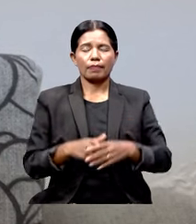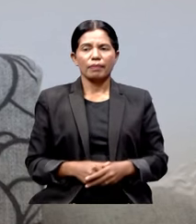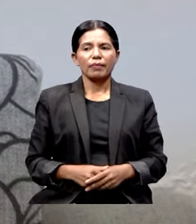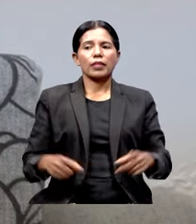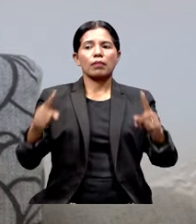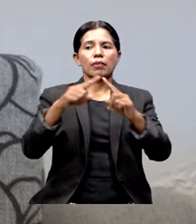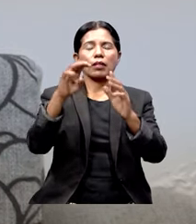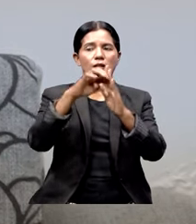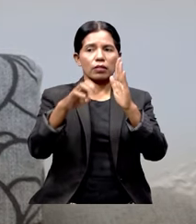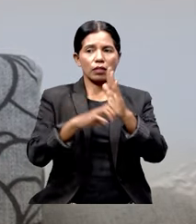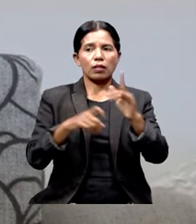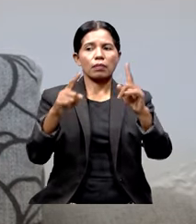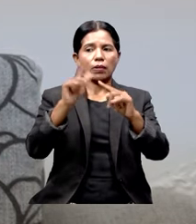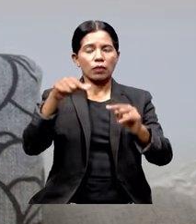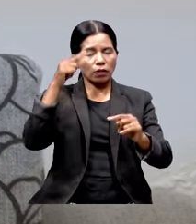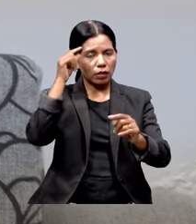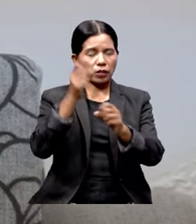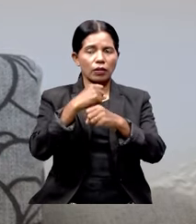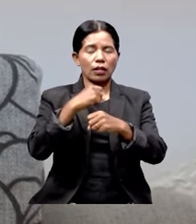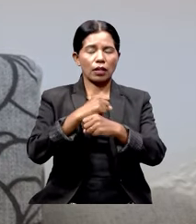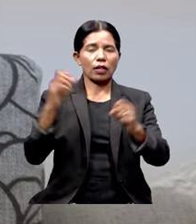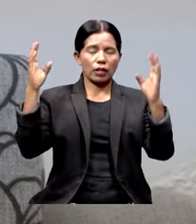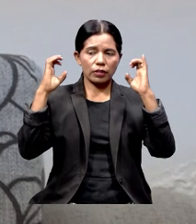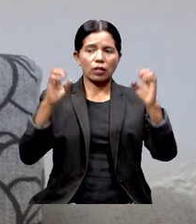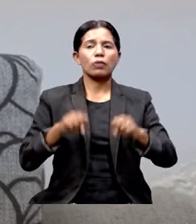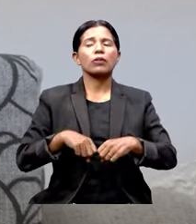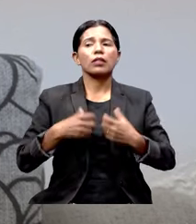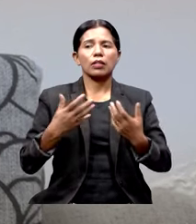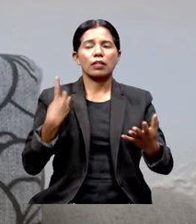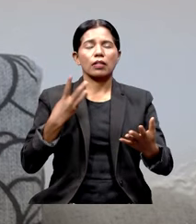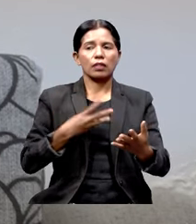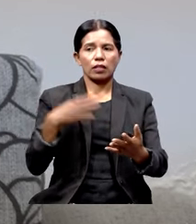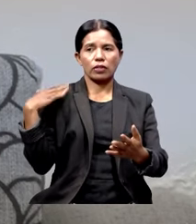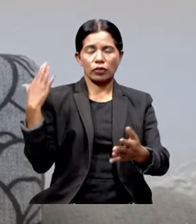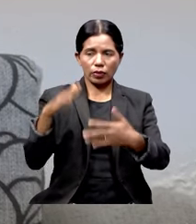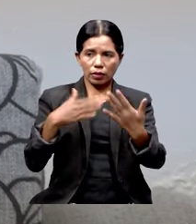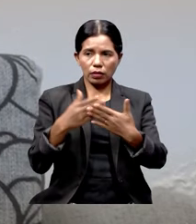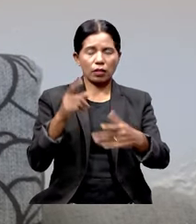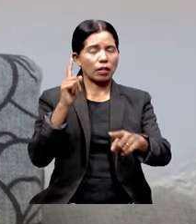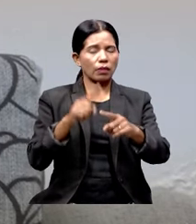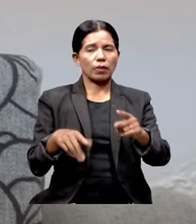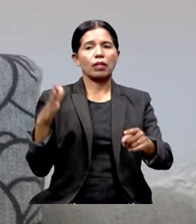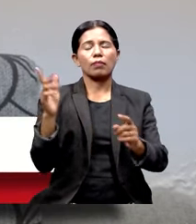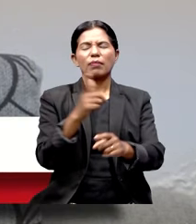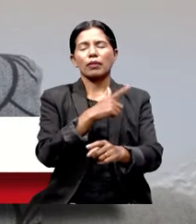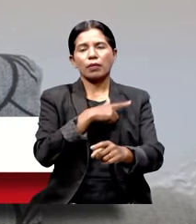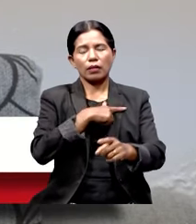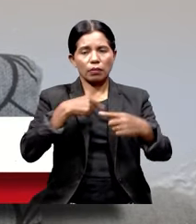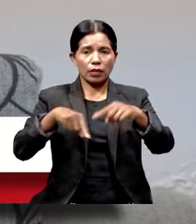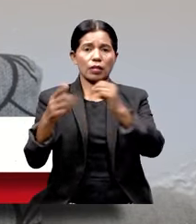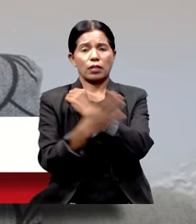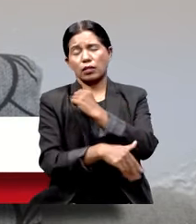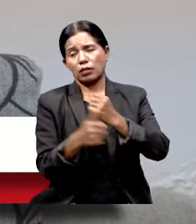estado, ba governo, atu halo exercício, halo minusamaka, e tenha jovem sira, atu lebele sai barak barailiur. E